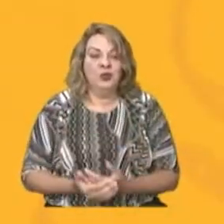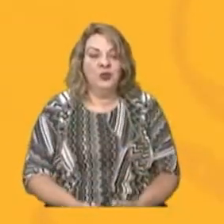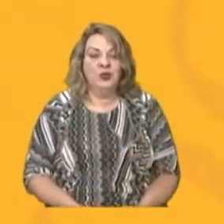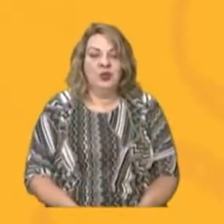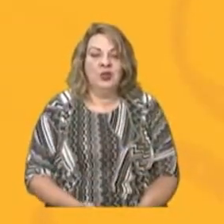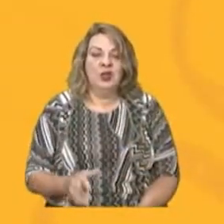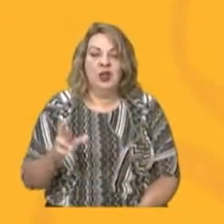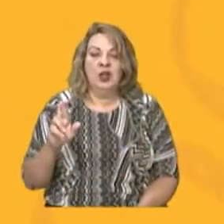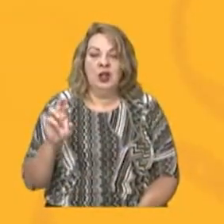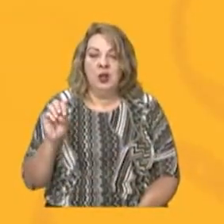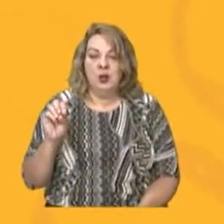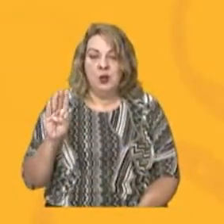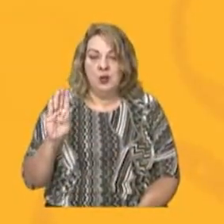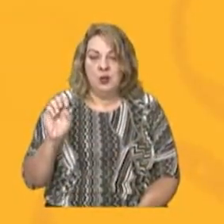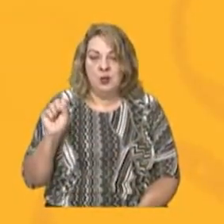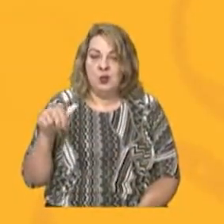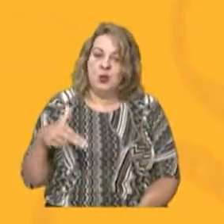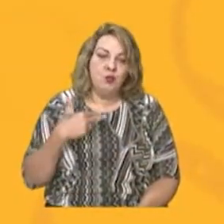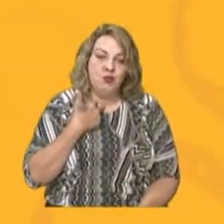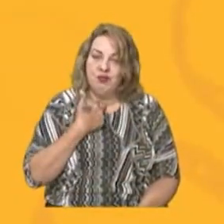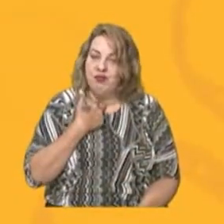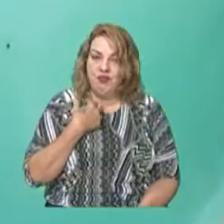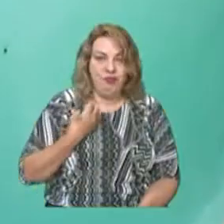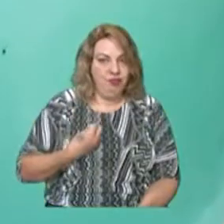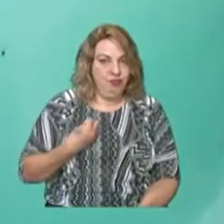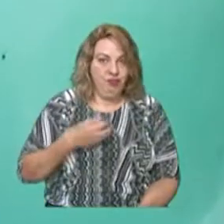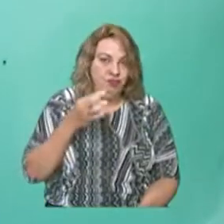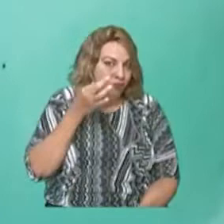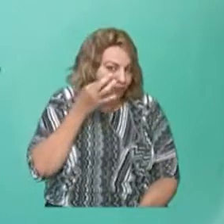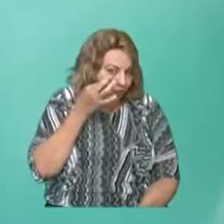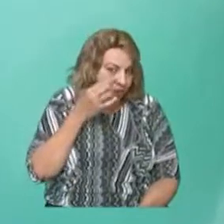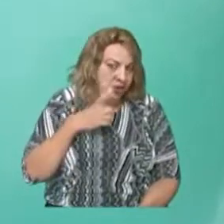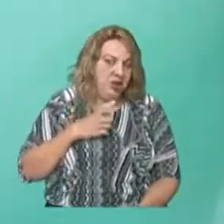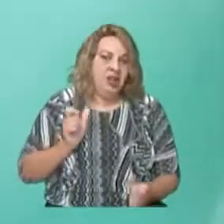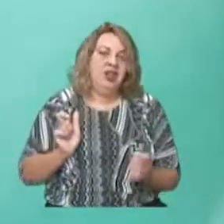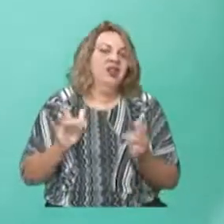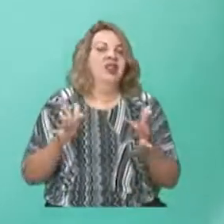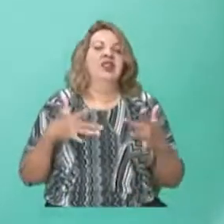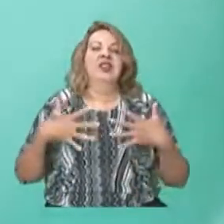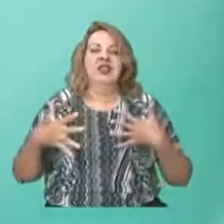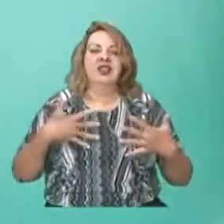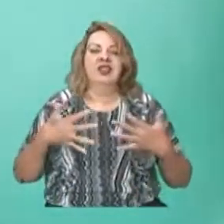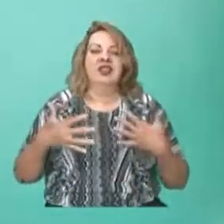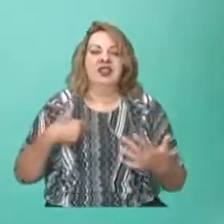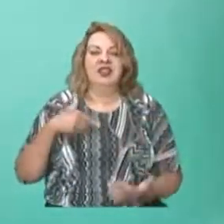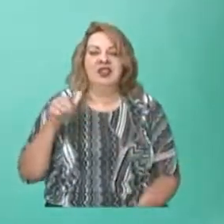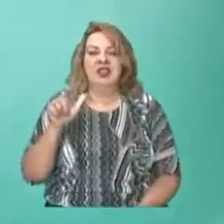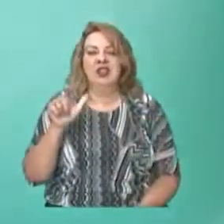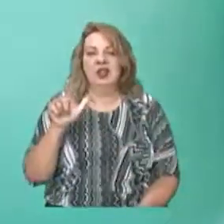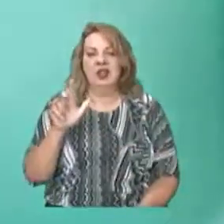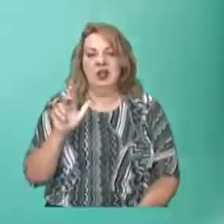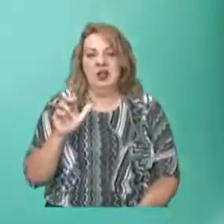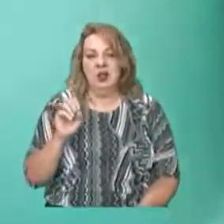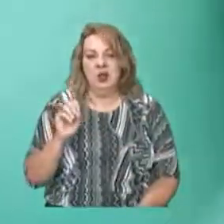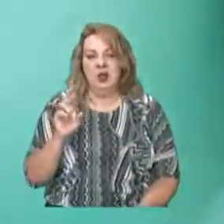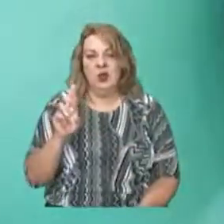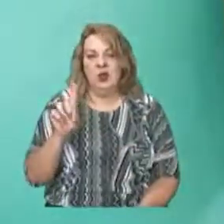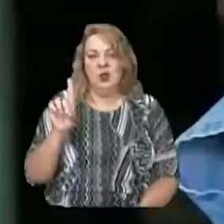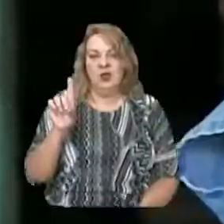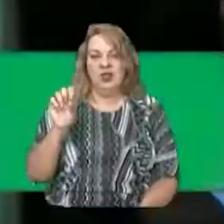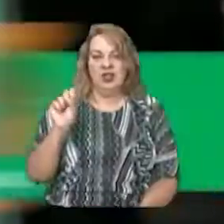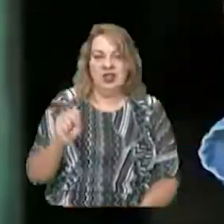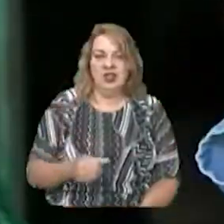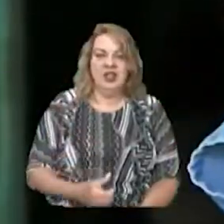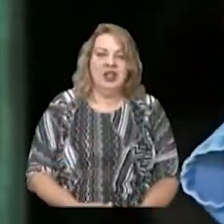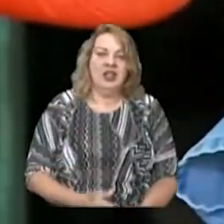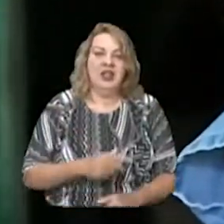o Robson, que não pôde estar com a gente. Olha ele na foto. A promotora Pé Quente, Jojó, foi a Lourdes e mandou seu recadinho.